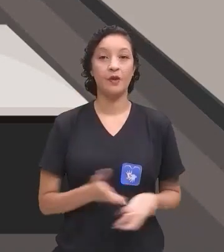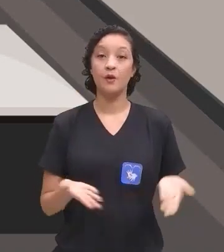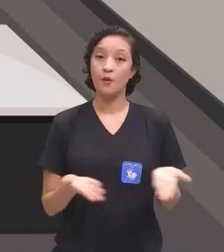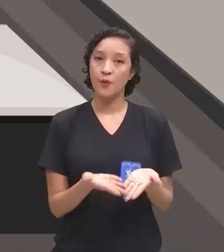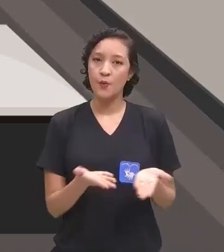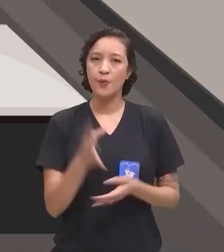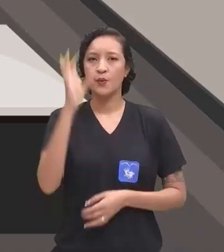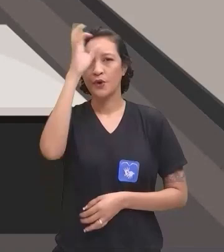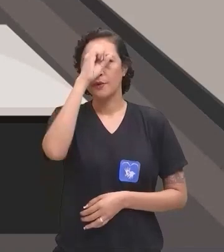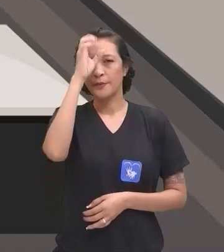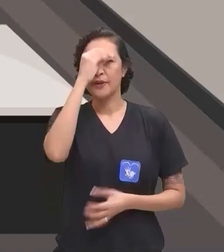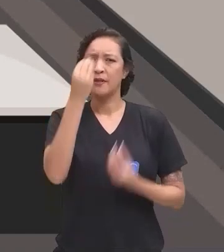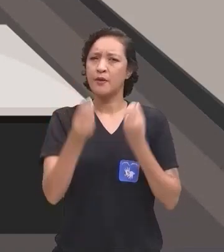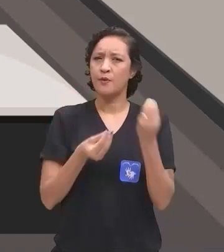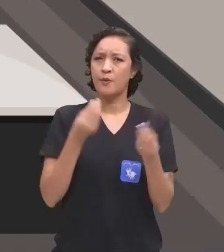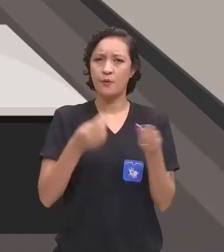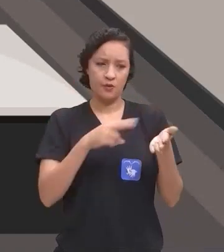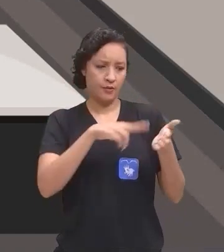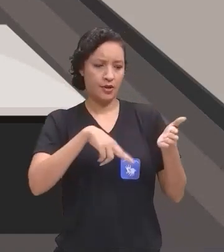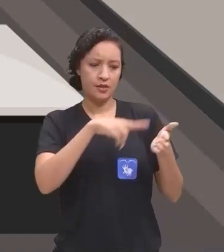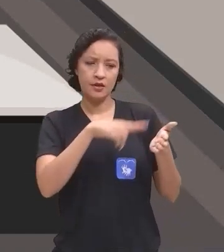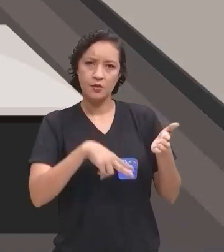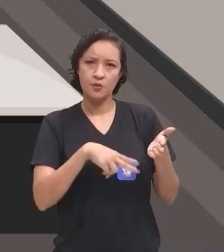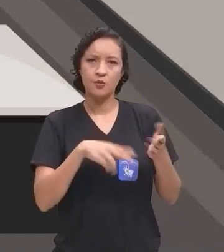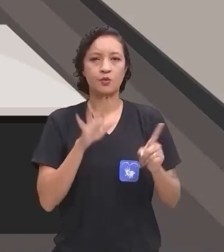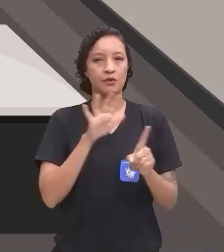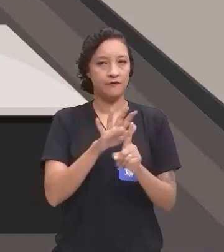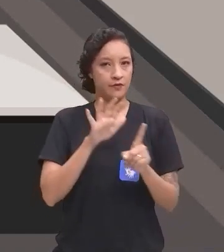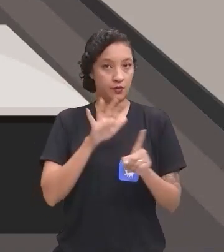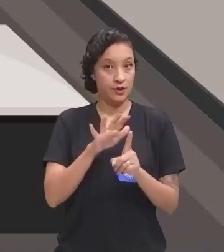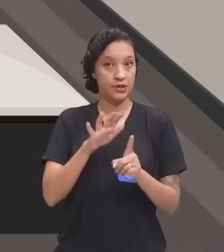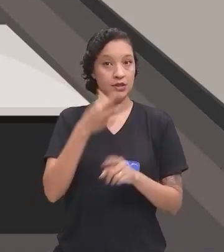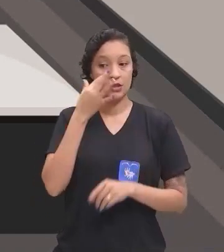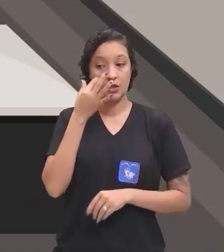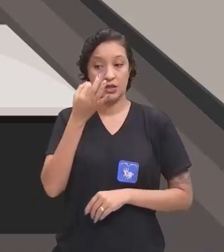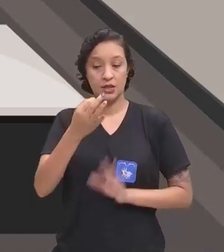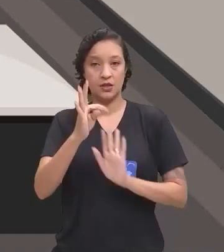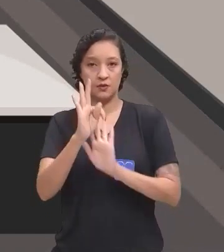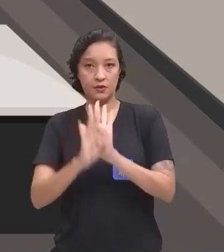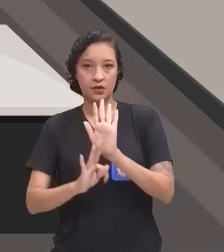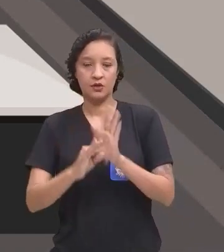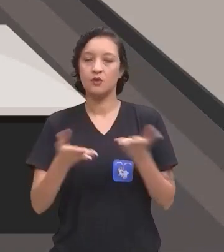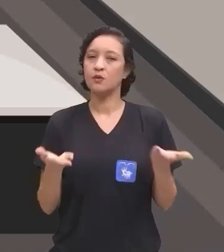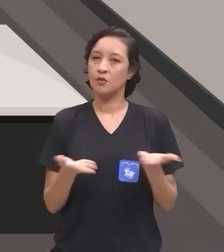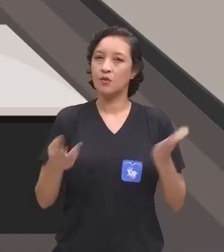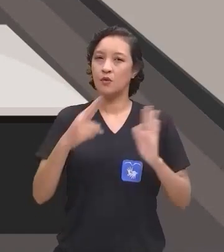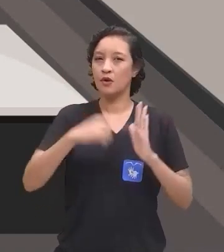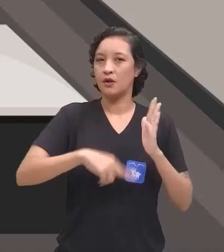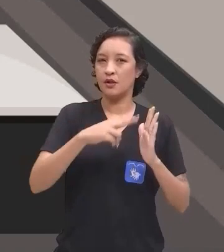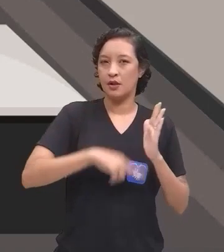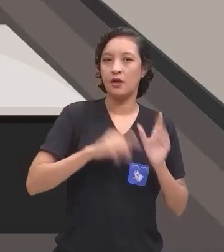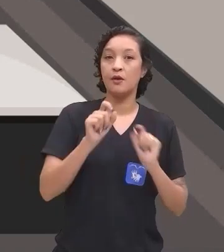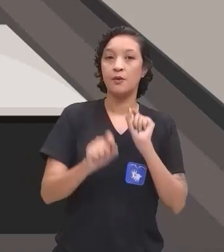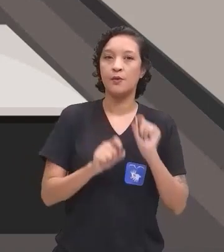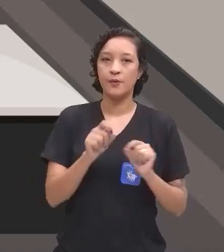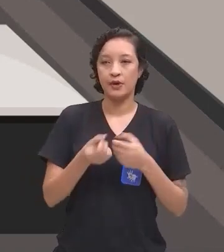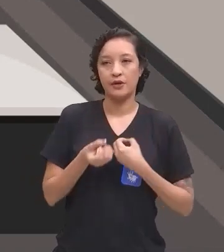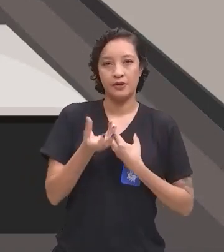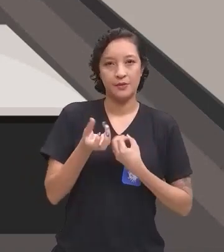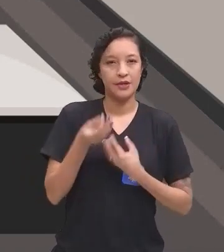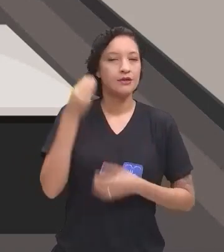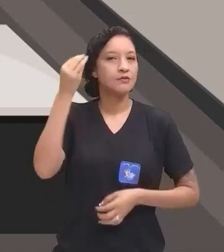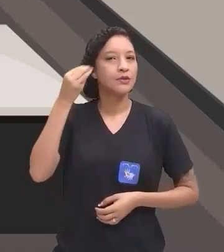vimos como a leitura intervém na escuta. E hoje nós lemos sobre os relatos